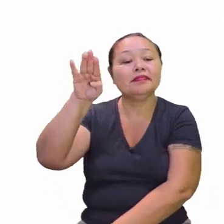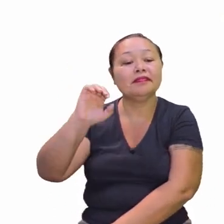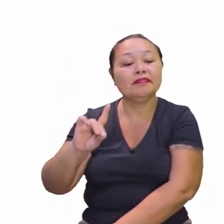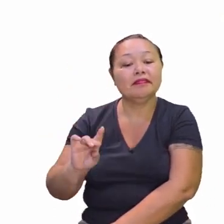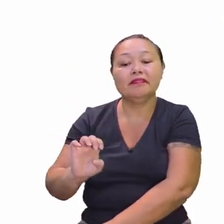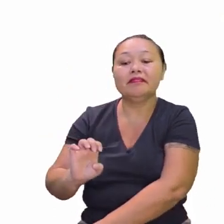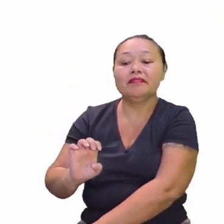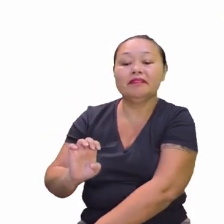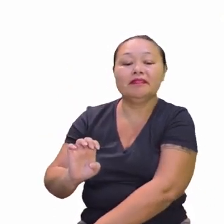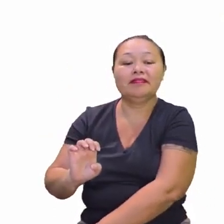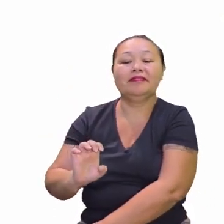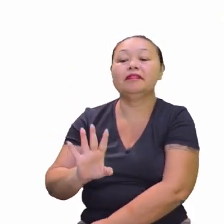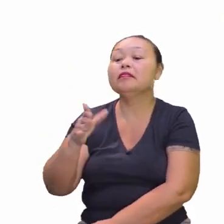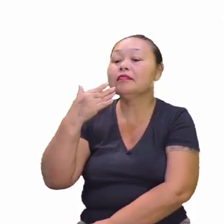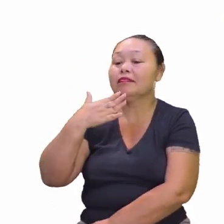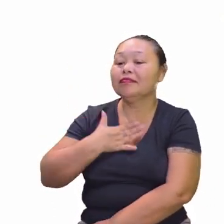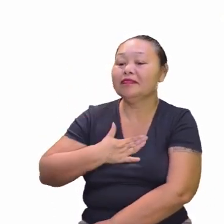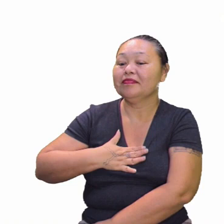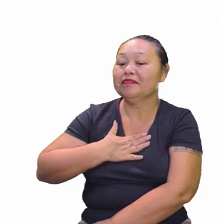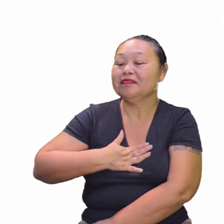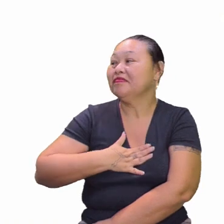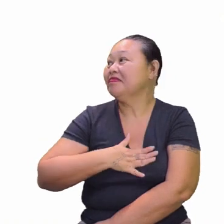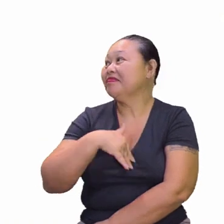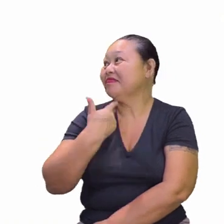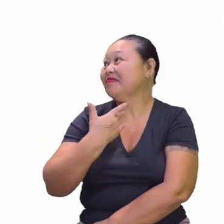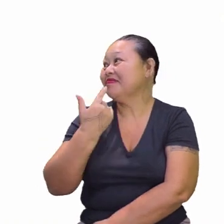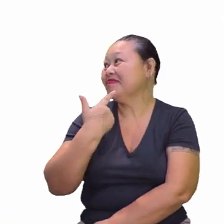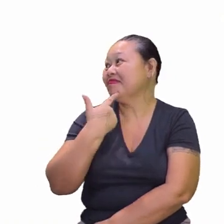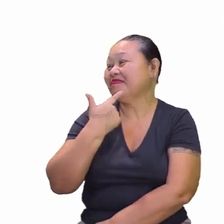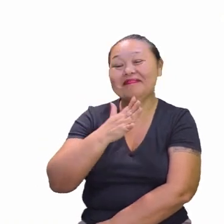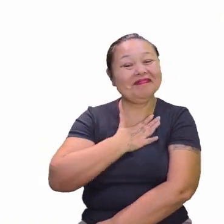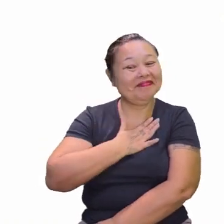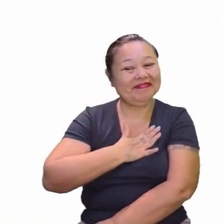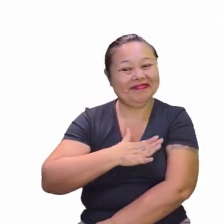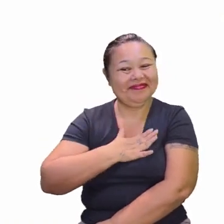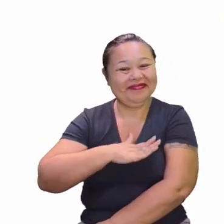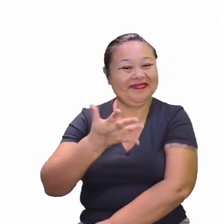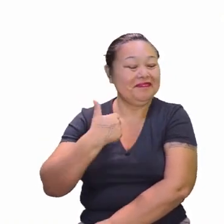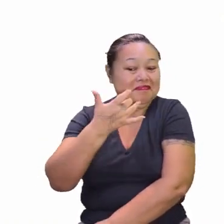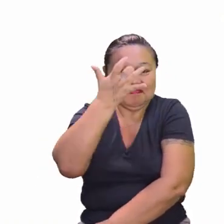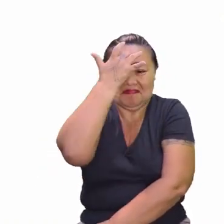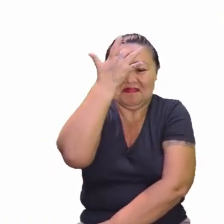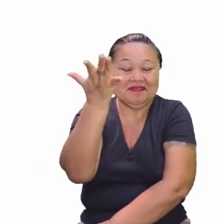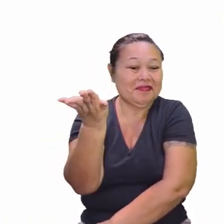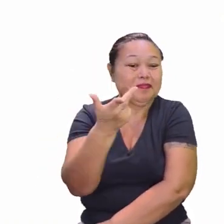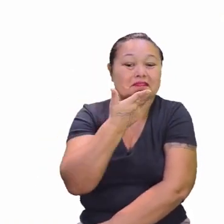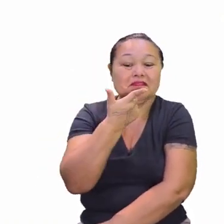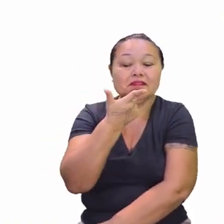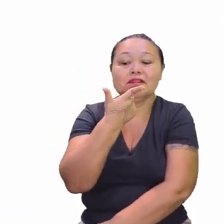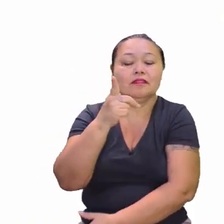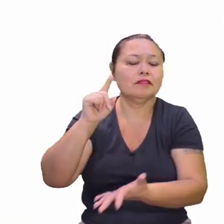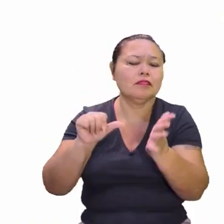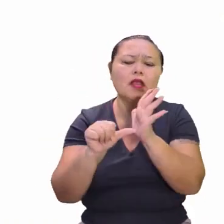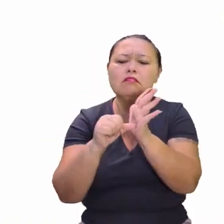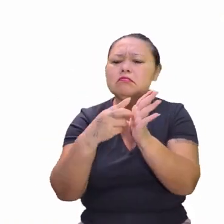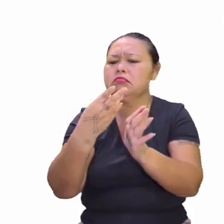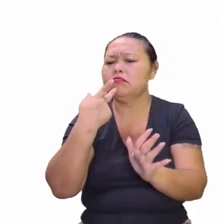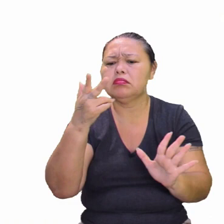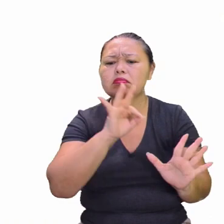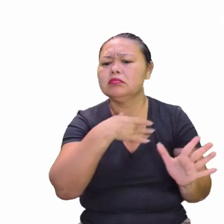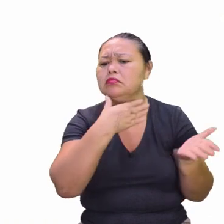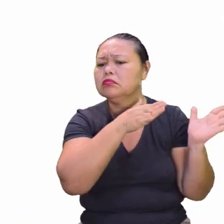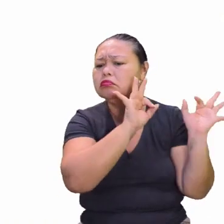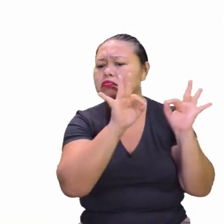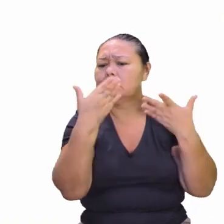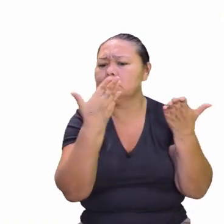B, C ou D ou E? Tá tranquilo? Tá suave? Como que tá essa questão? Tá suave. Suave demais, né? Você falou isso várias vezes